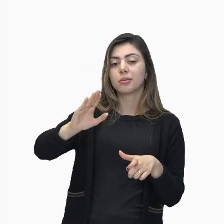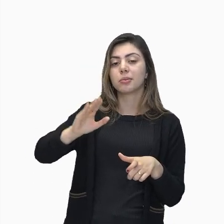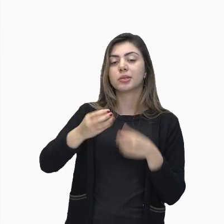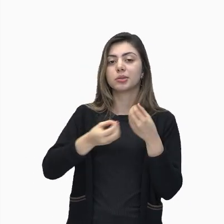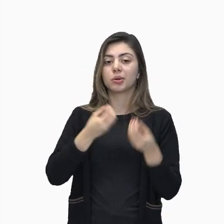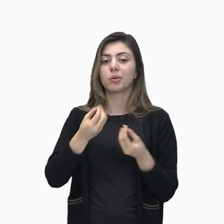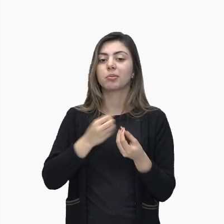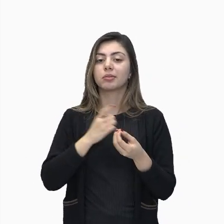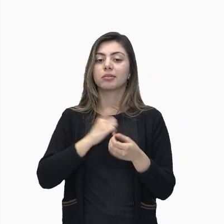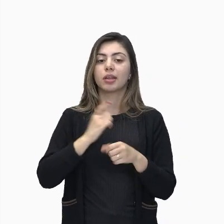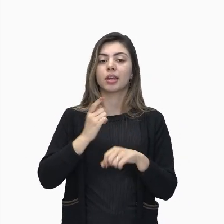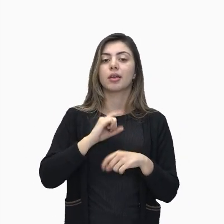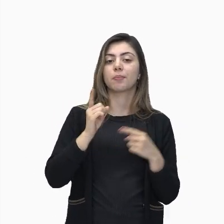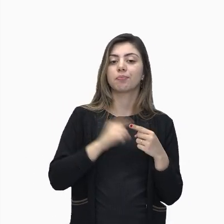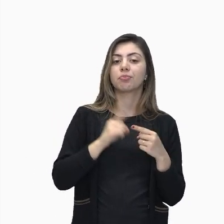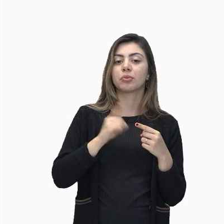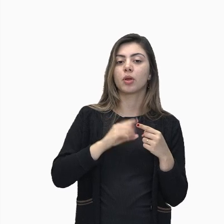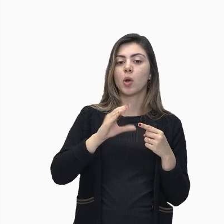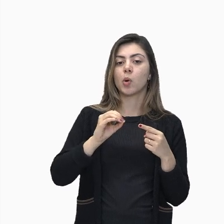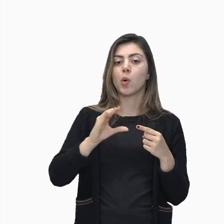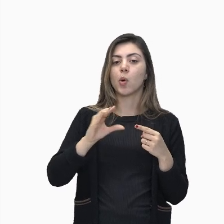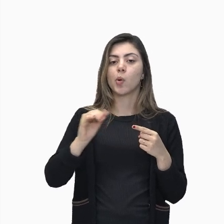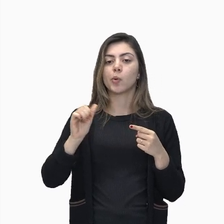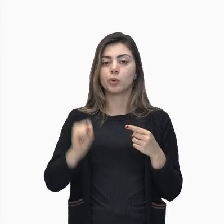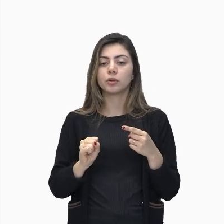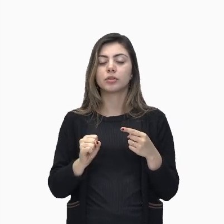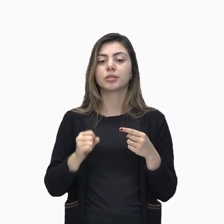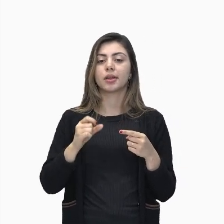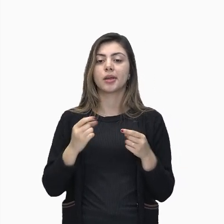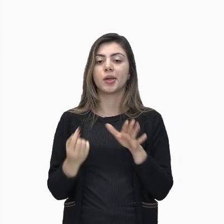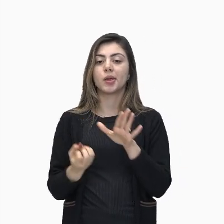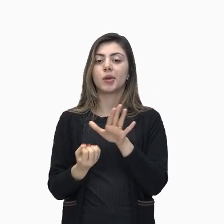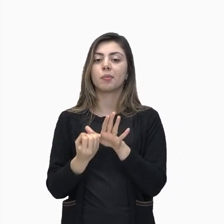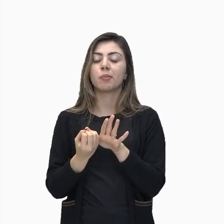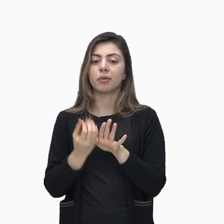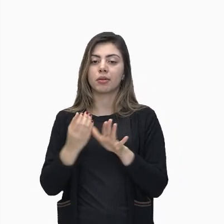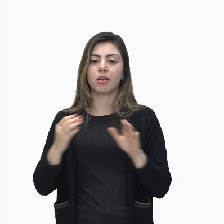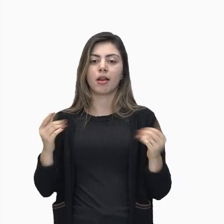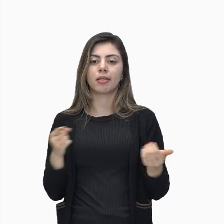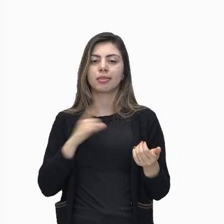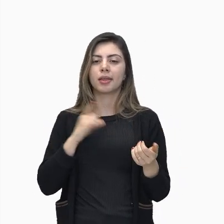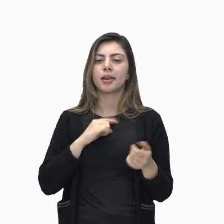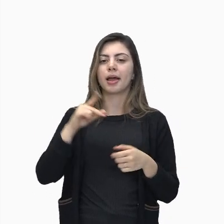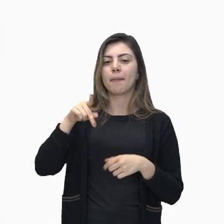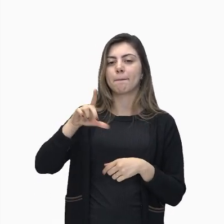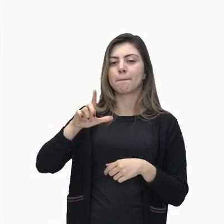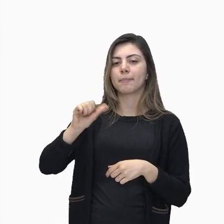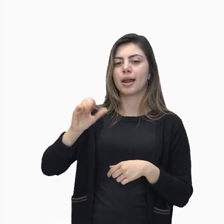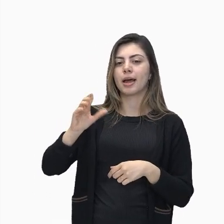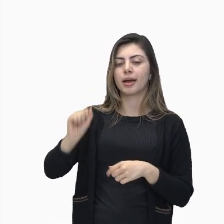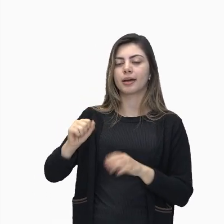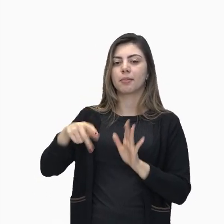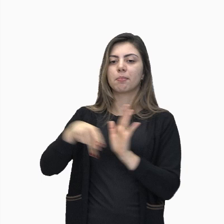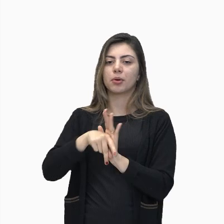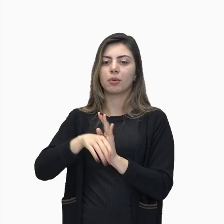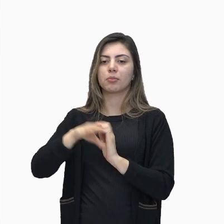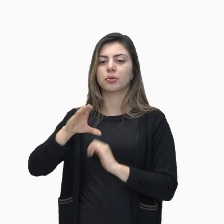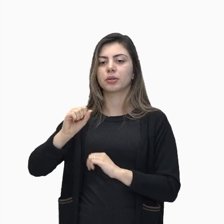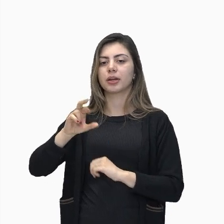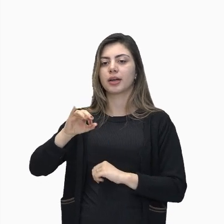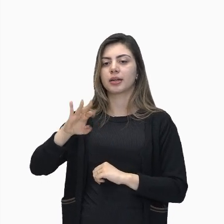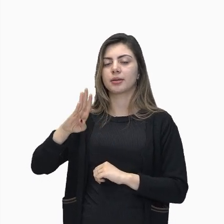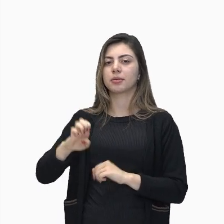da placa de Cocos com a placa do Caribe. Daqui a pouco a gente vai ver um mapinha, você vai entender